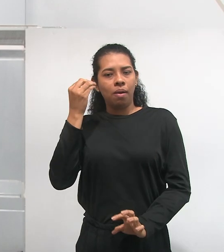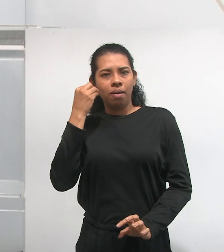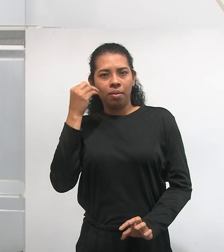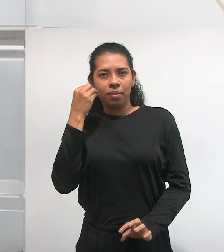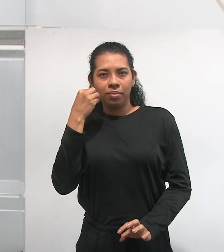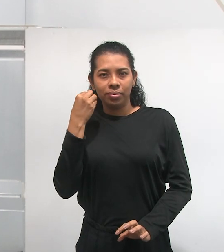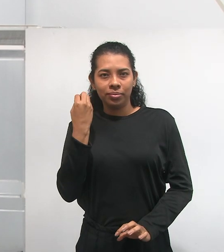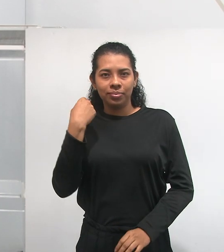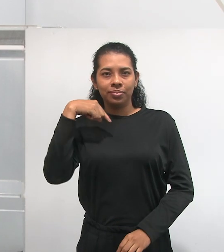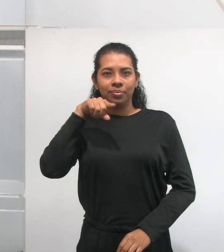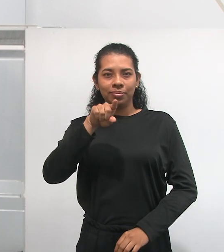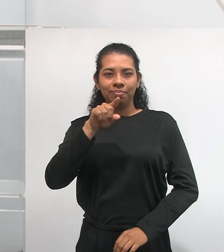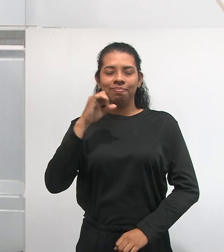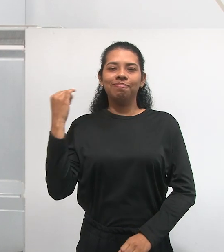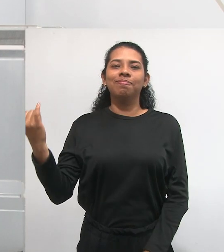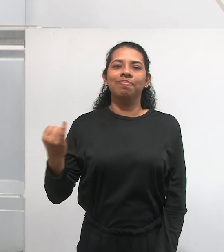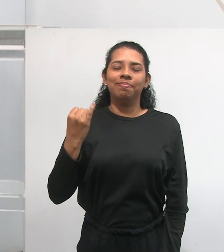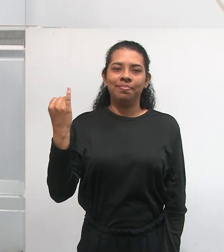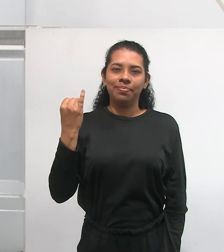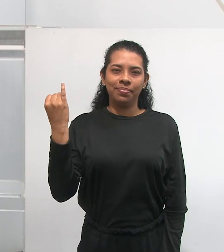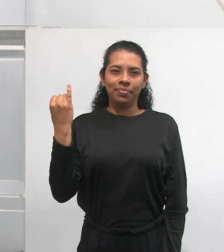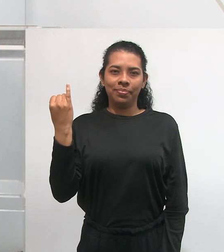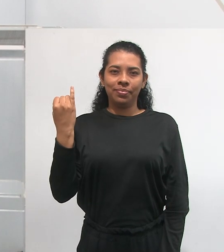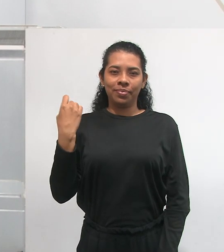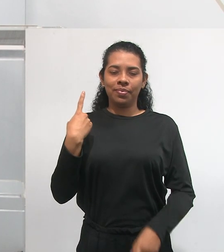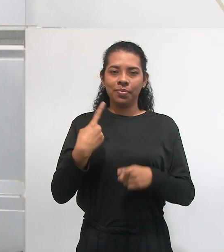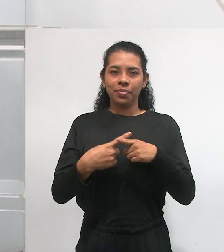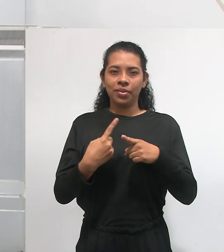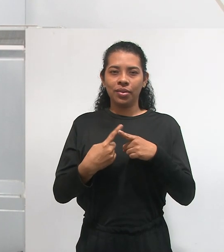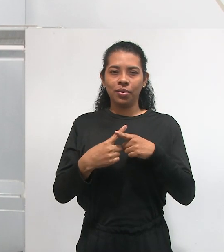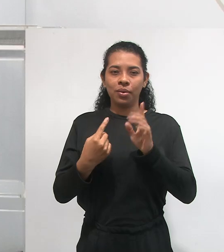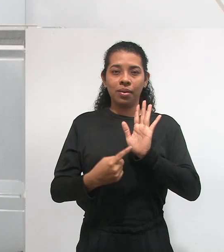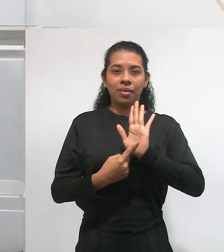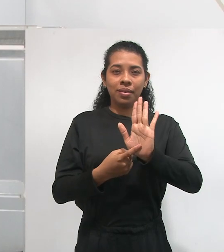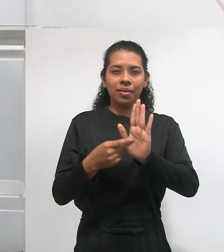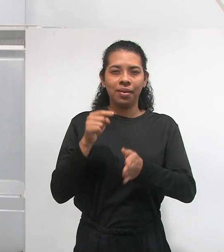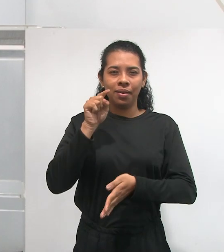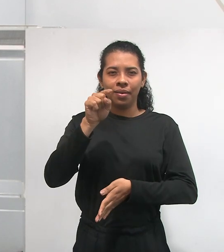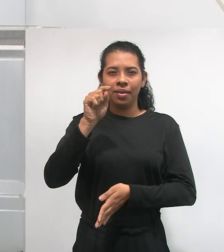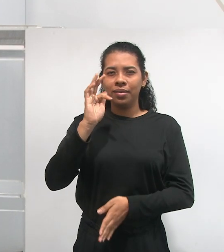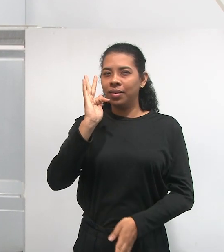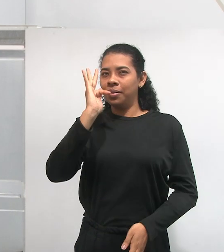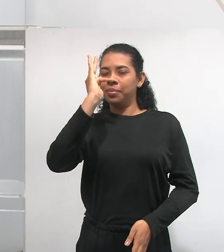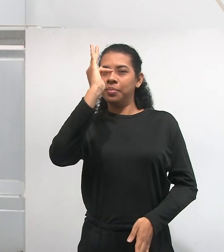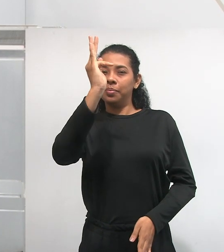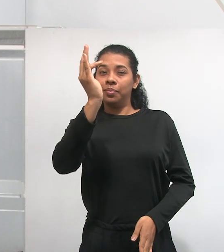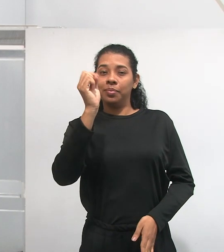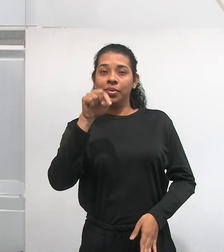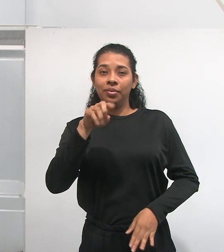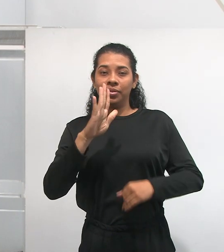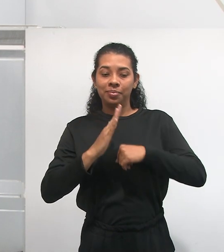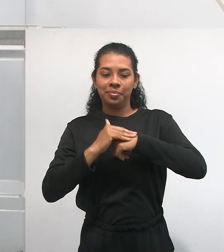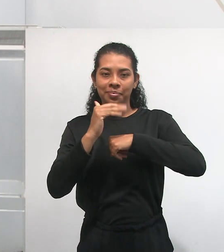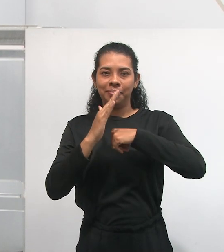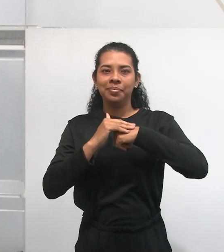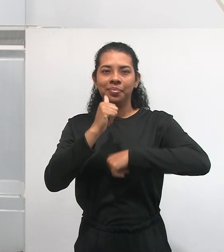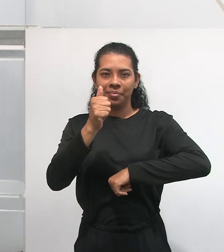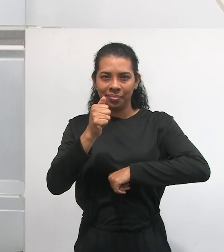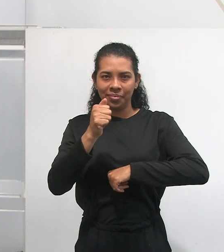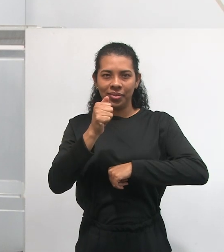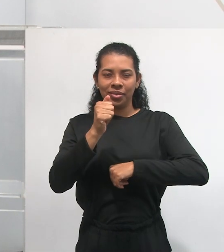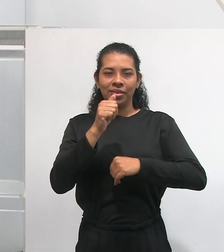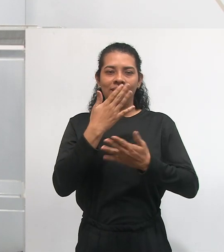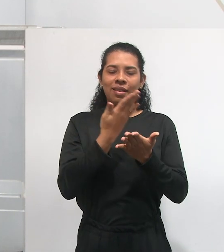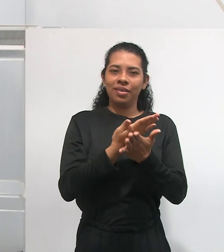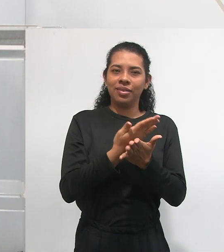relato de experiência. Muito pelo contrário, isso é muito mais importante, porque isso mostra que lá na frente, quando você aprimorar a